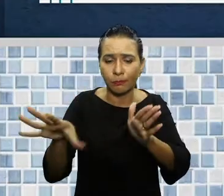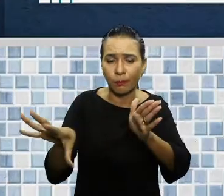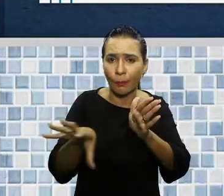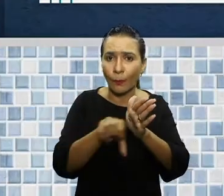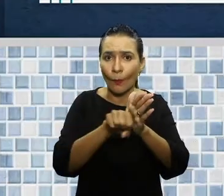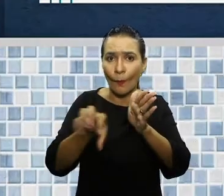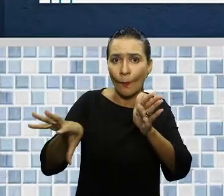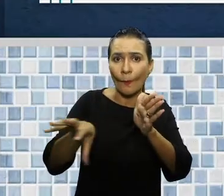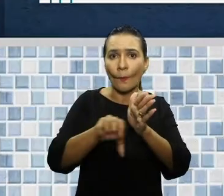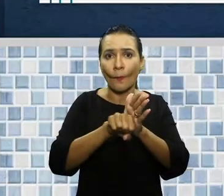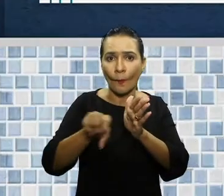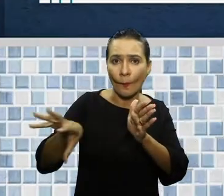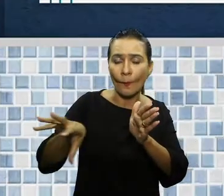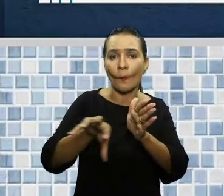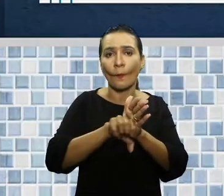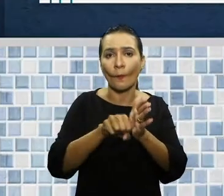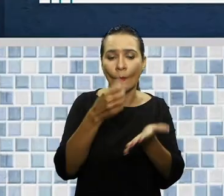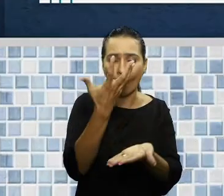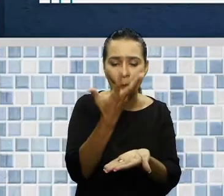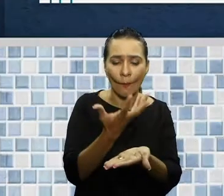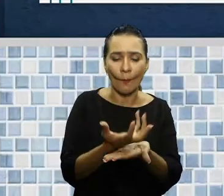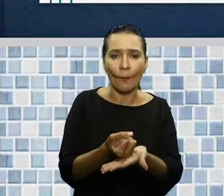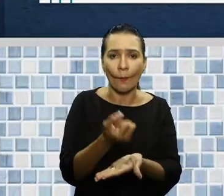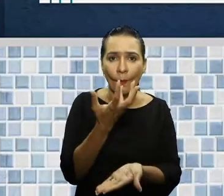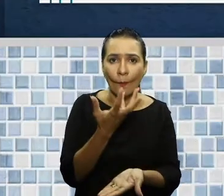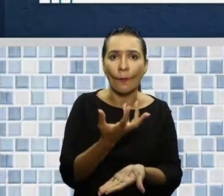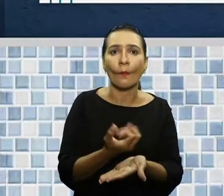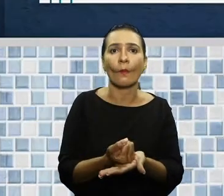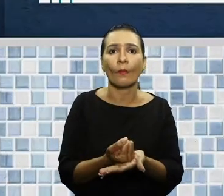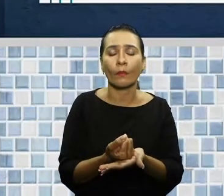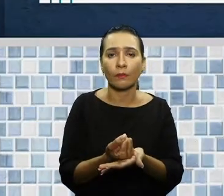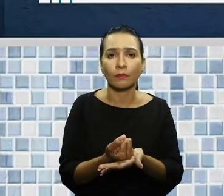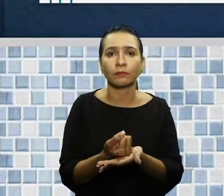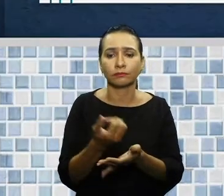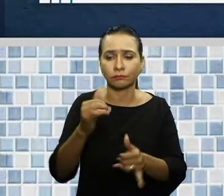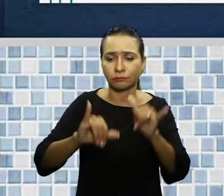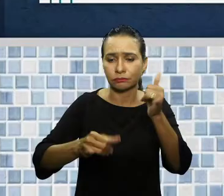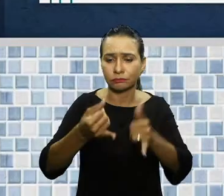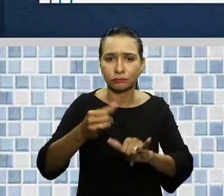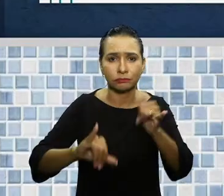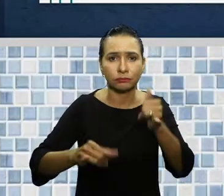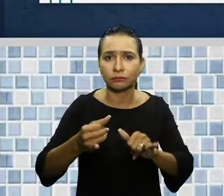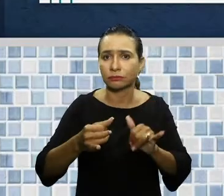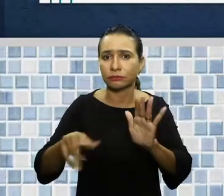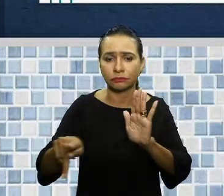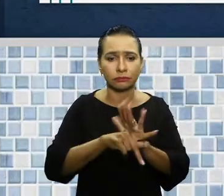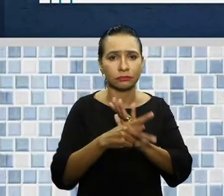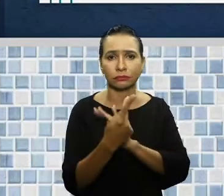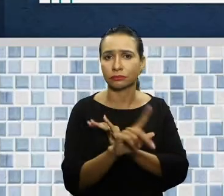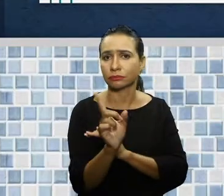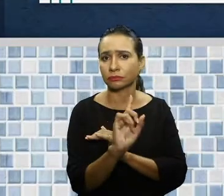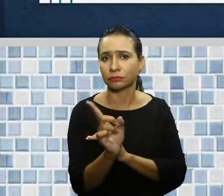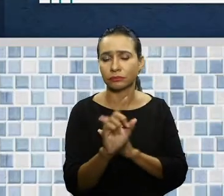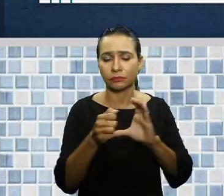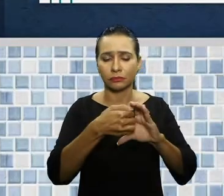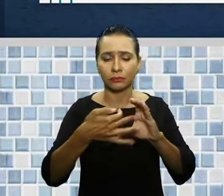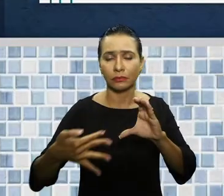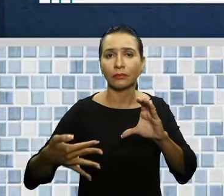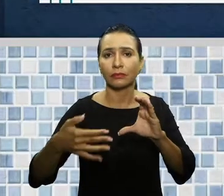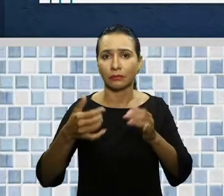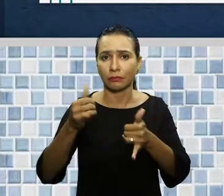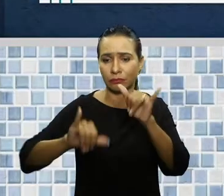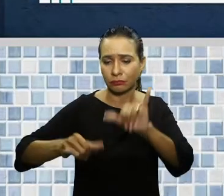ambiente ele termina ficando com características químicas que não são próprias a ele. Então, essas